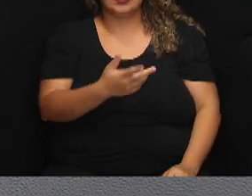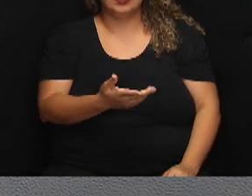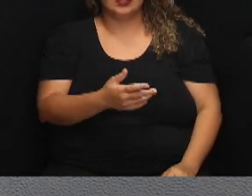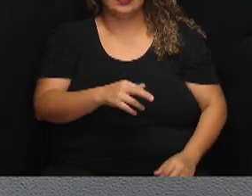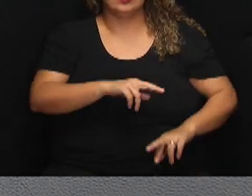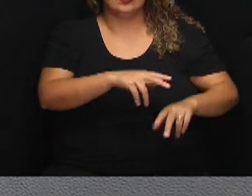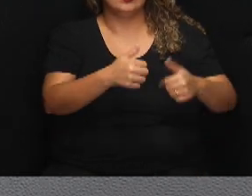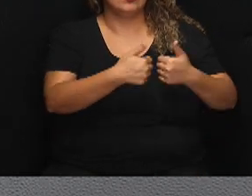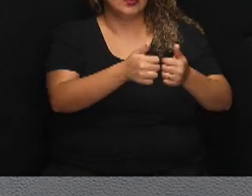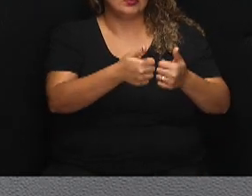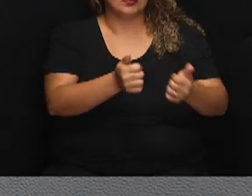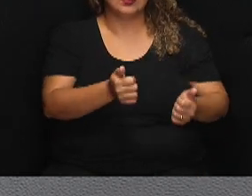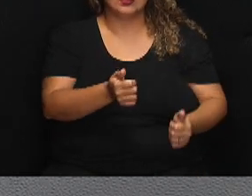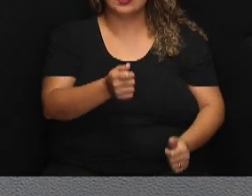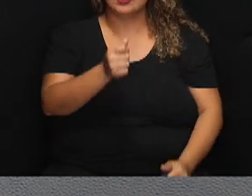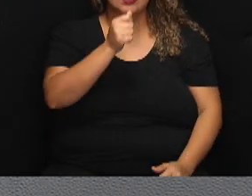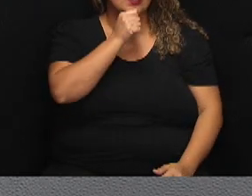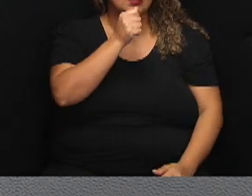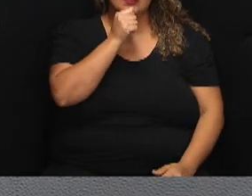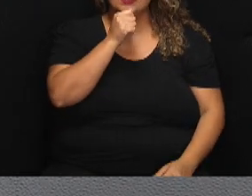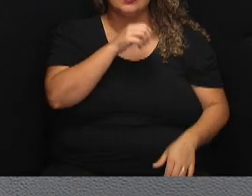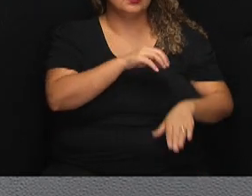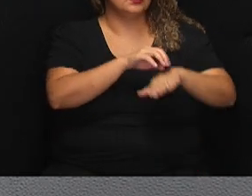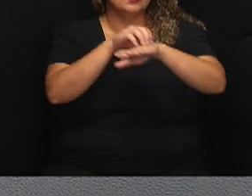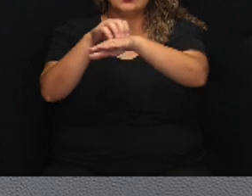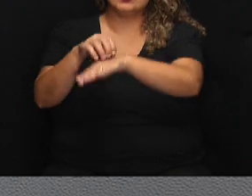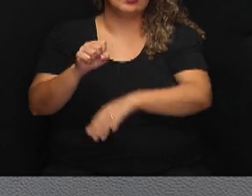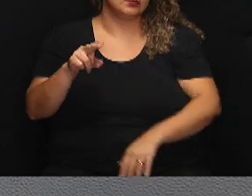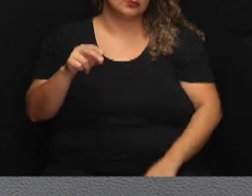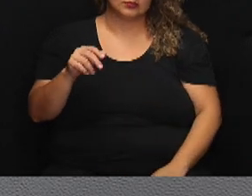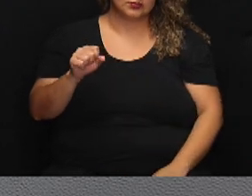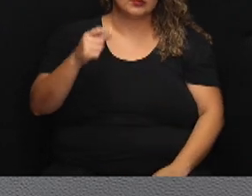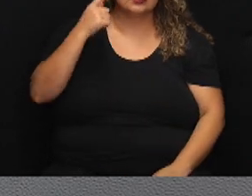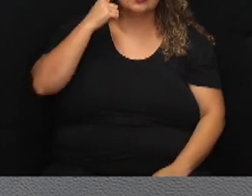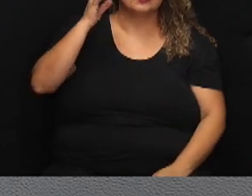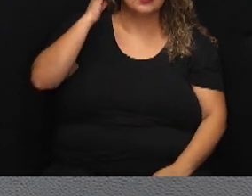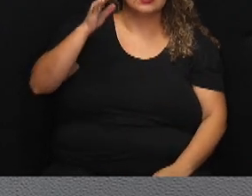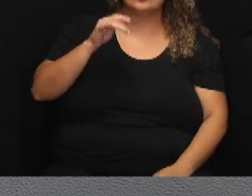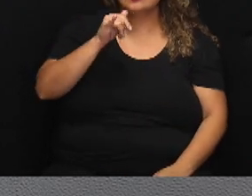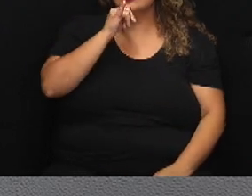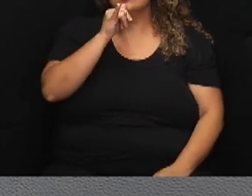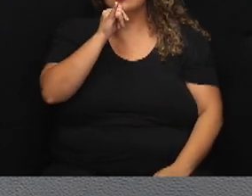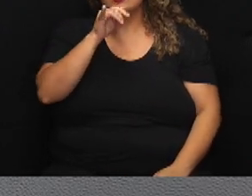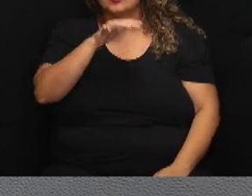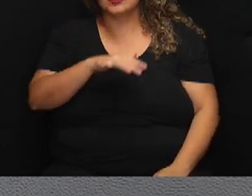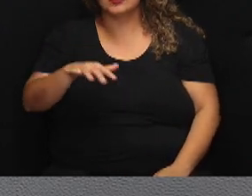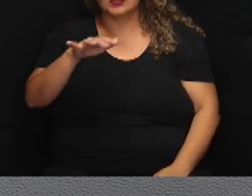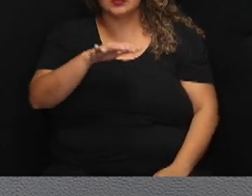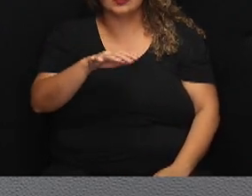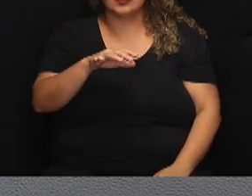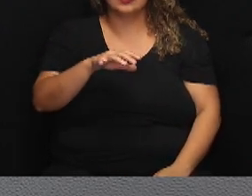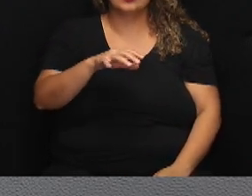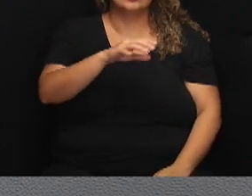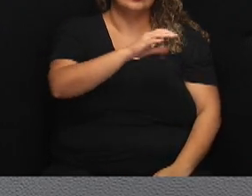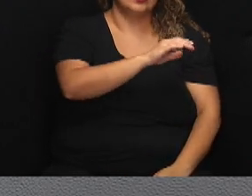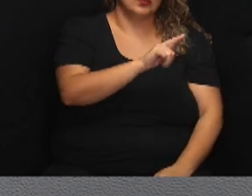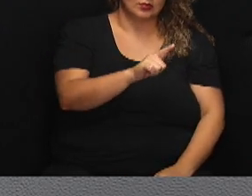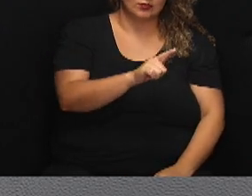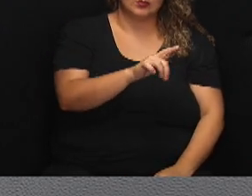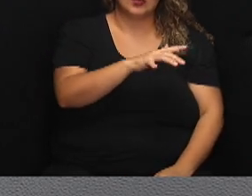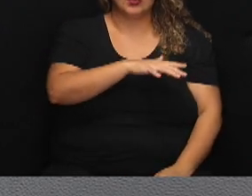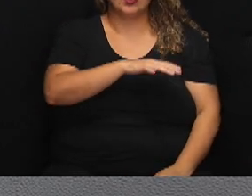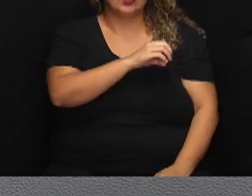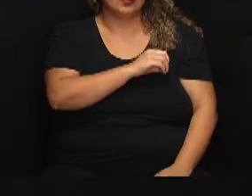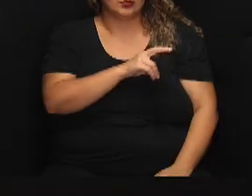ônibus, mas que ainda não tem ônibus direto para Sousas. Se a gente pensar, por exemplo, na região do Campo Grande, na região do